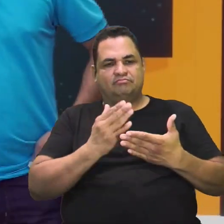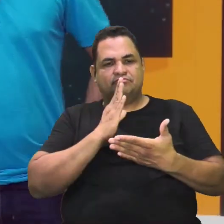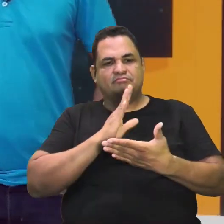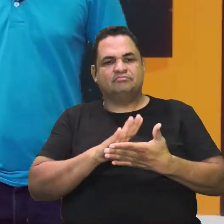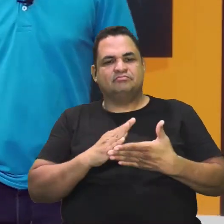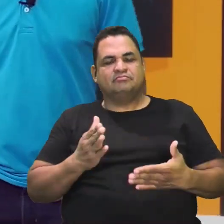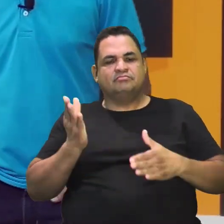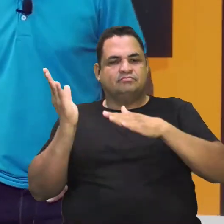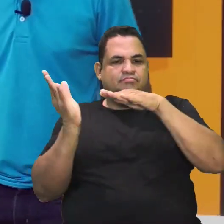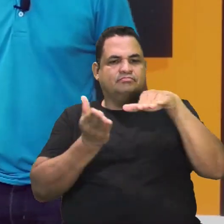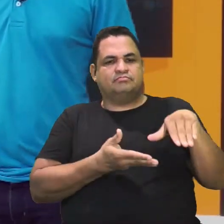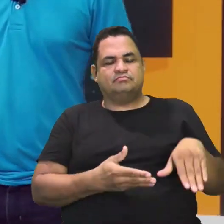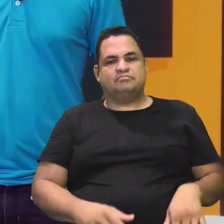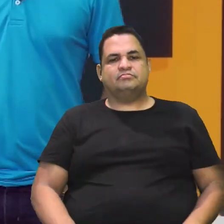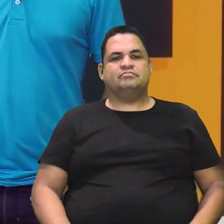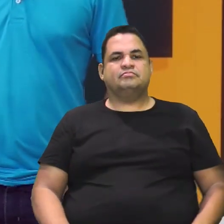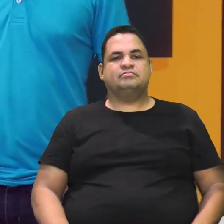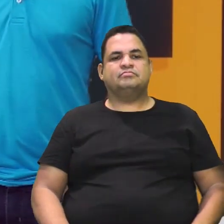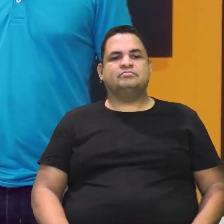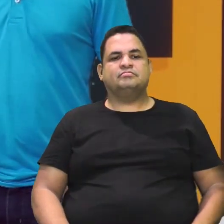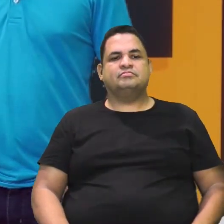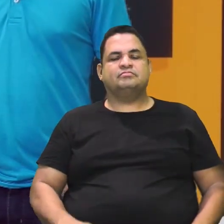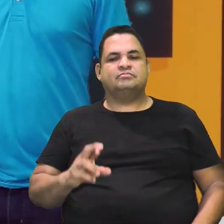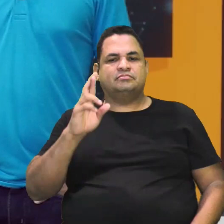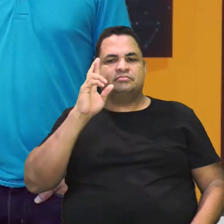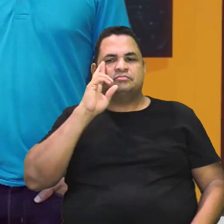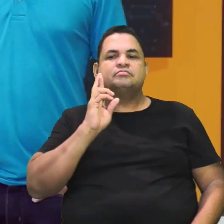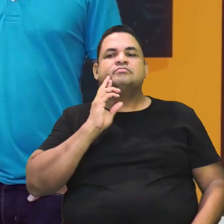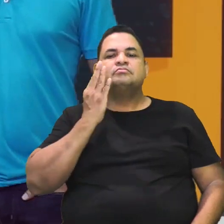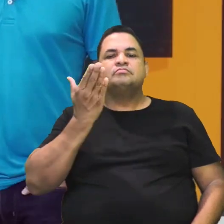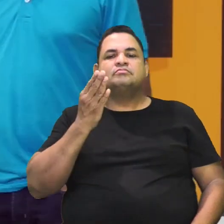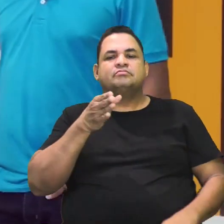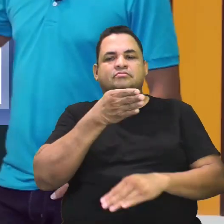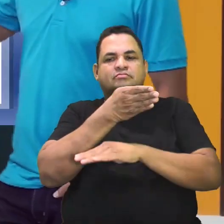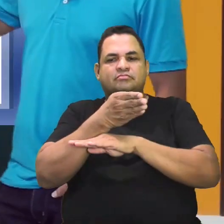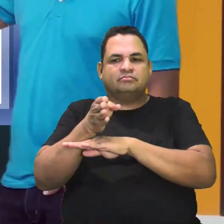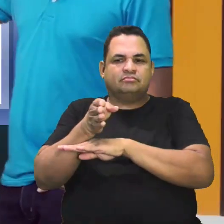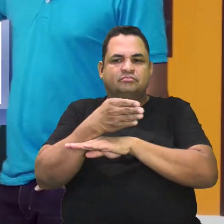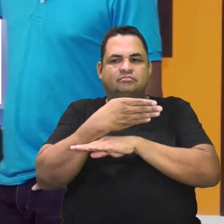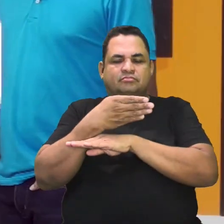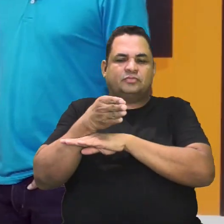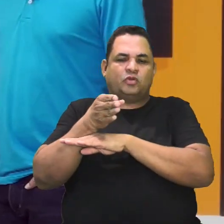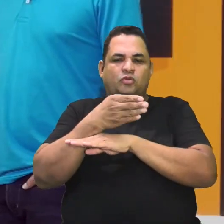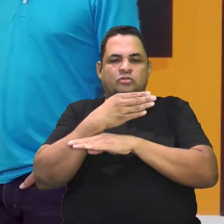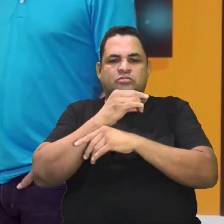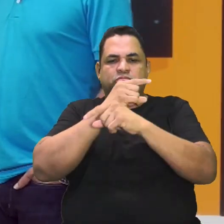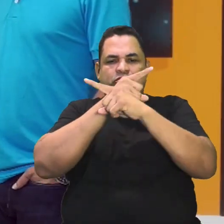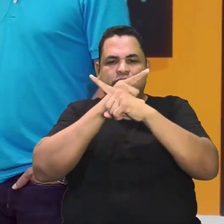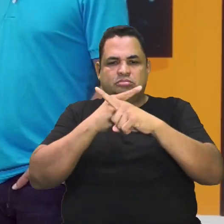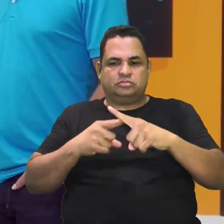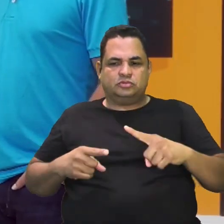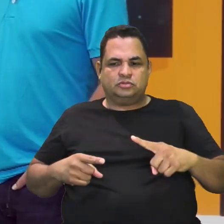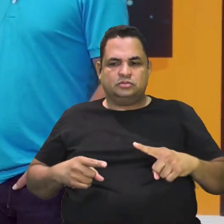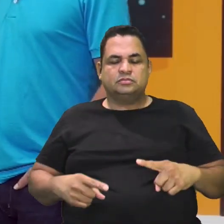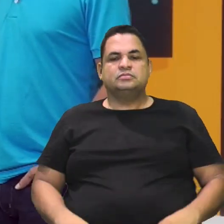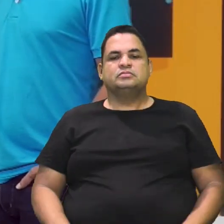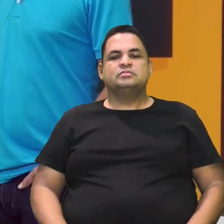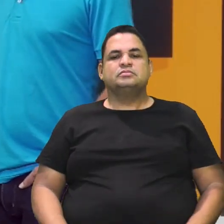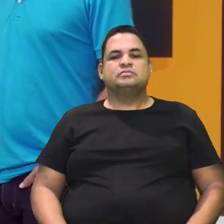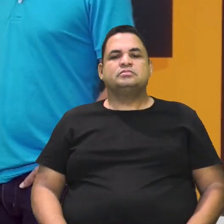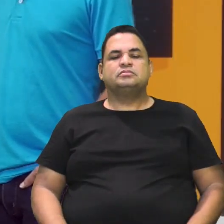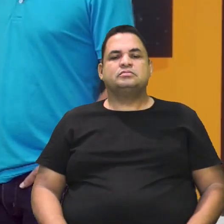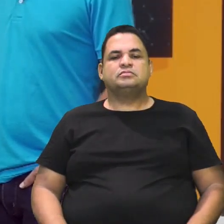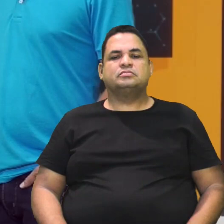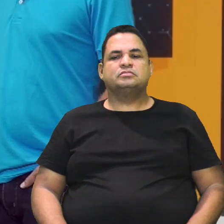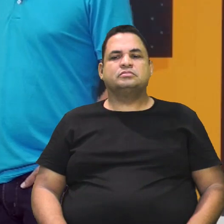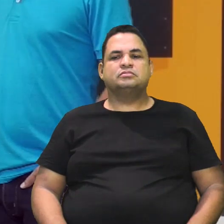as retas são paralelas. Já a bandeira de Rondônia? Paralelas e concorrentes. Olha lá,